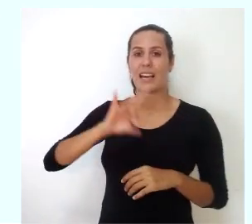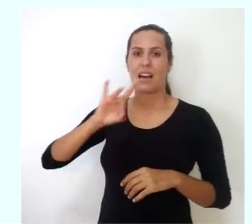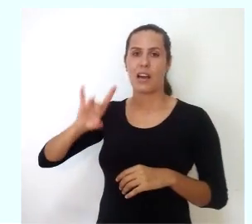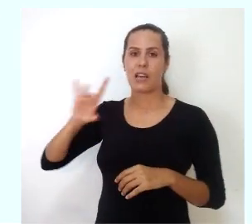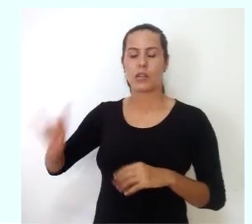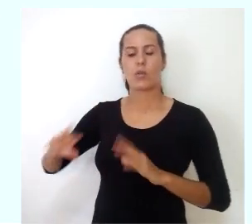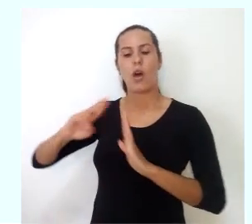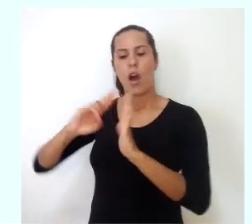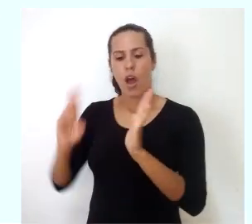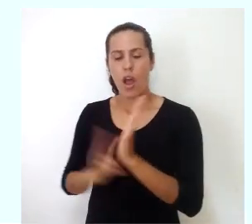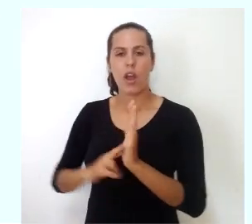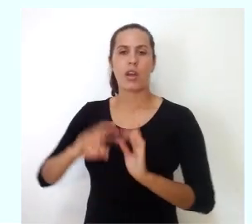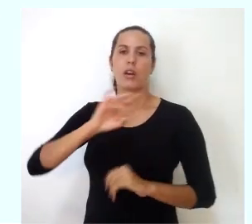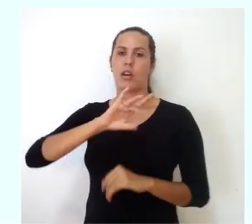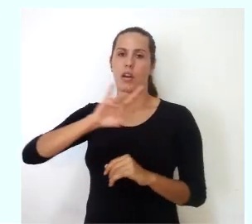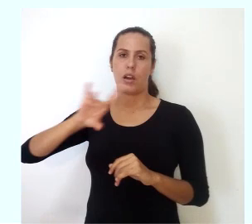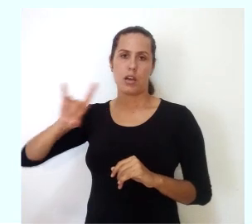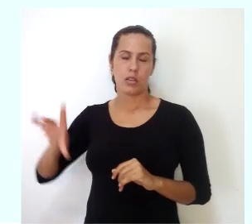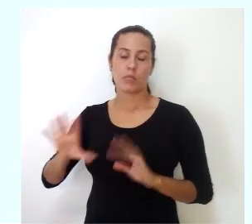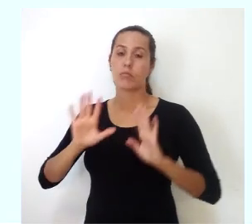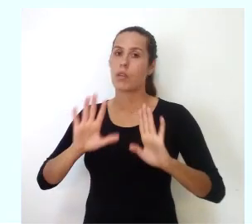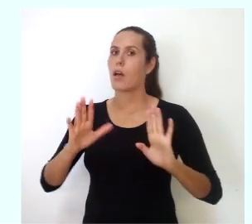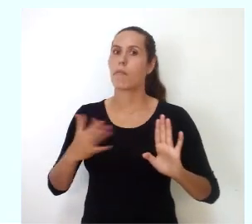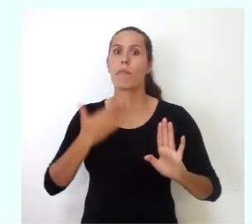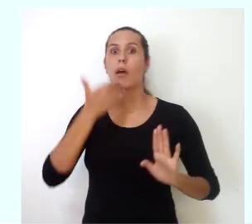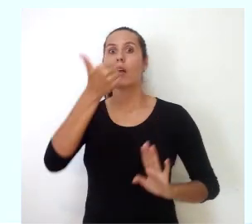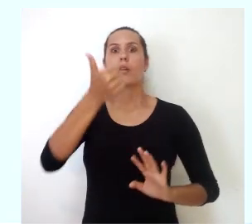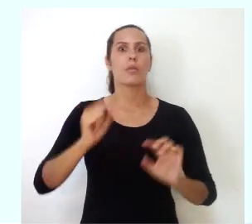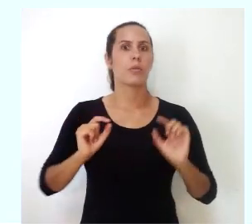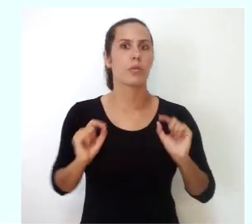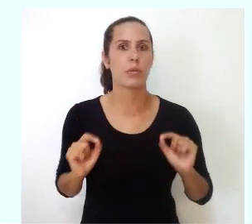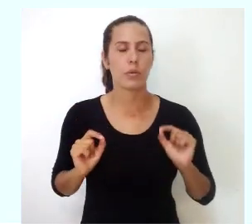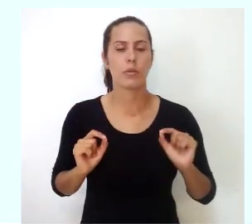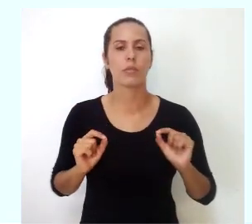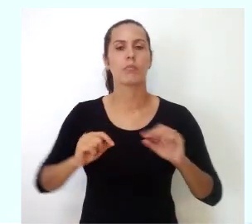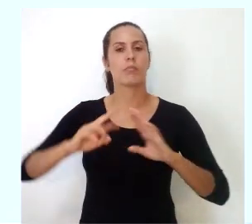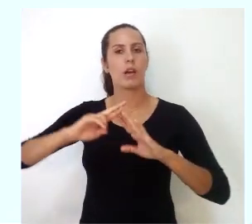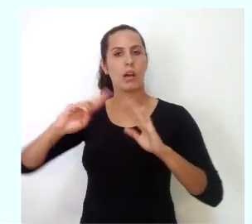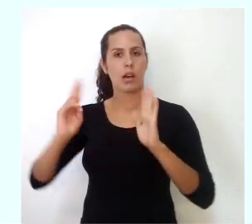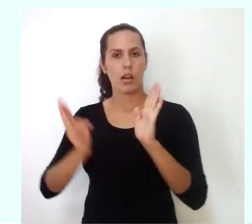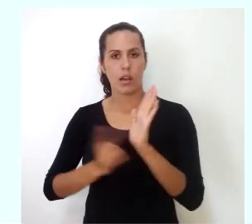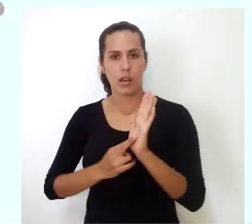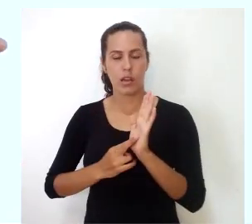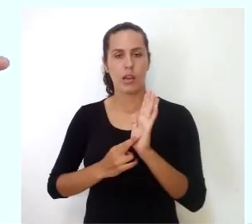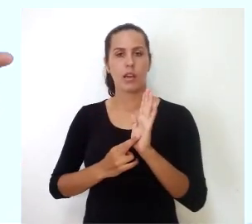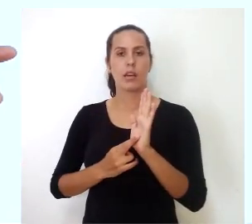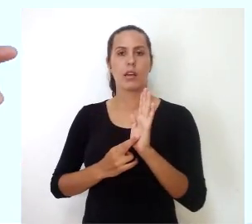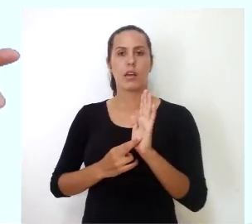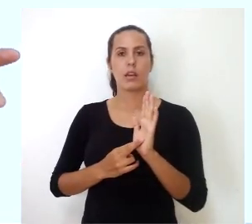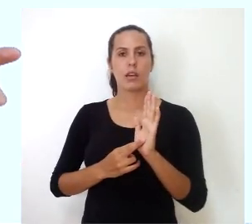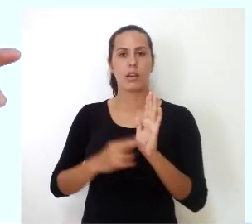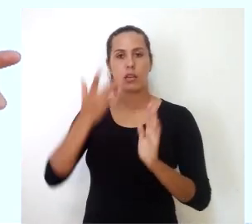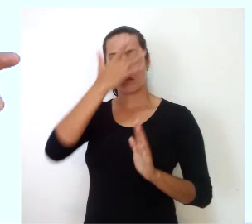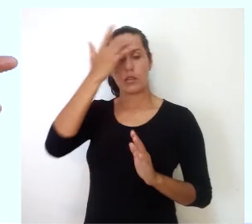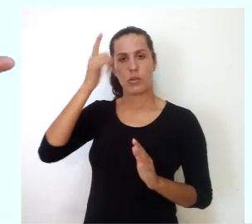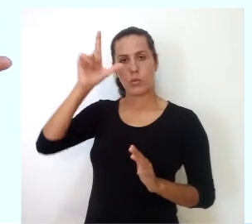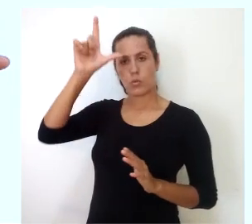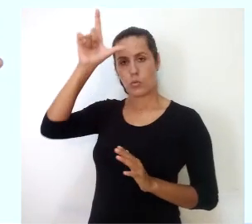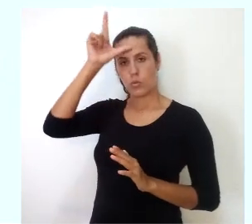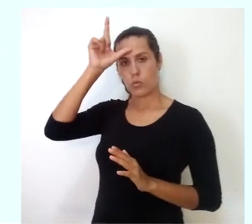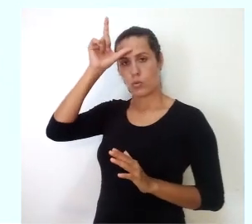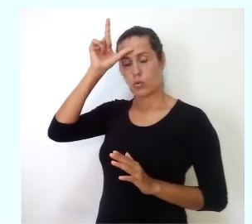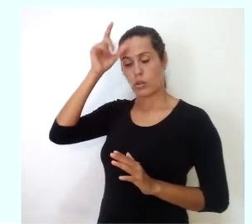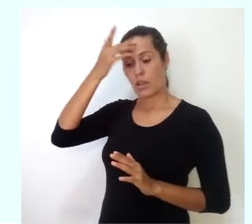cada uma, ou melhor ainda, as normas que o membro que professa aquela